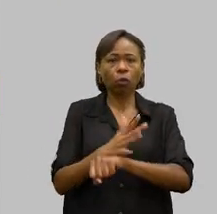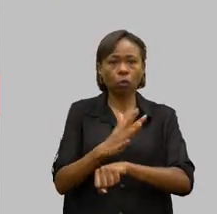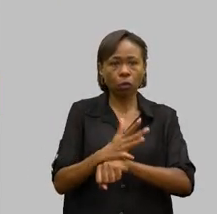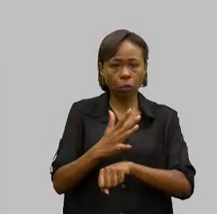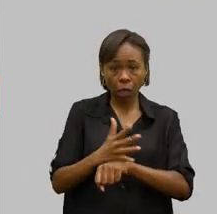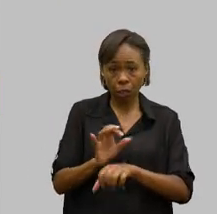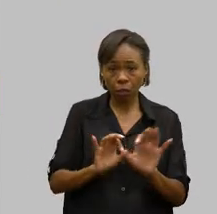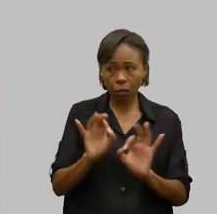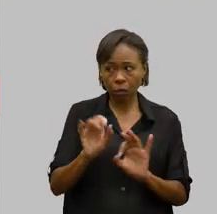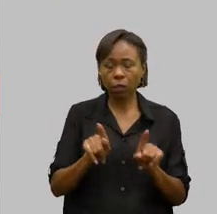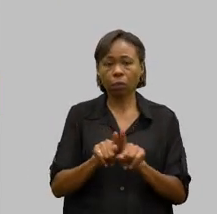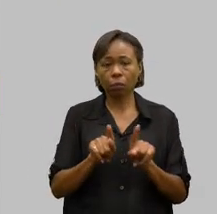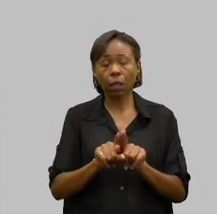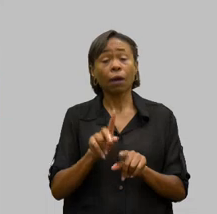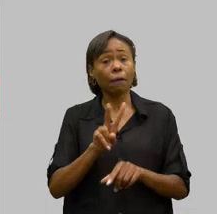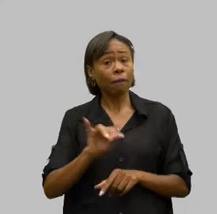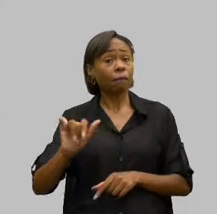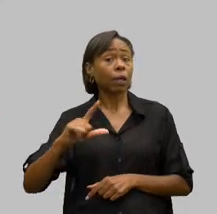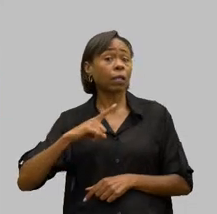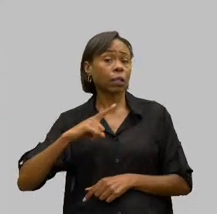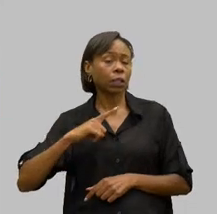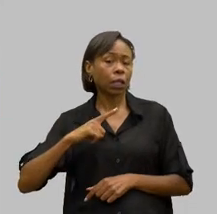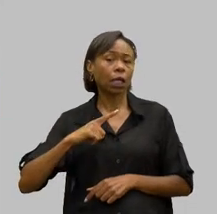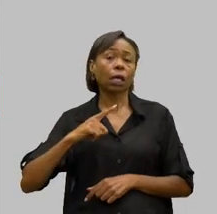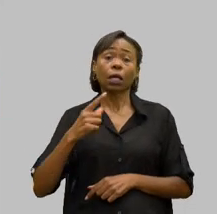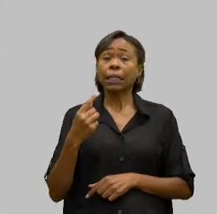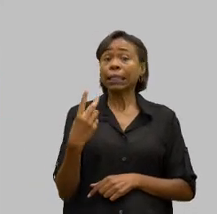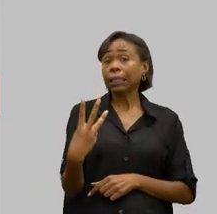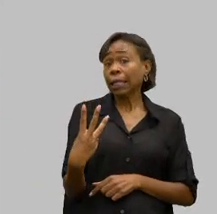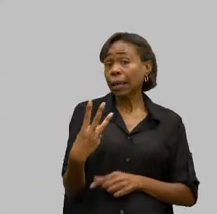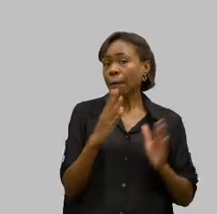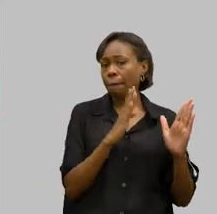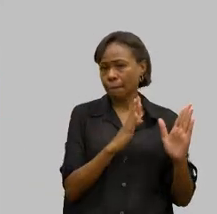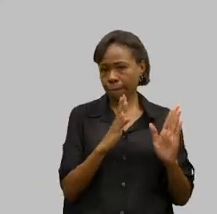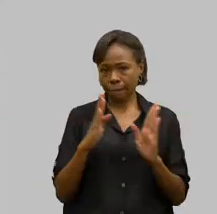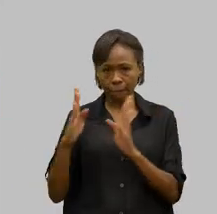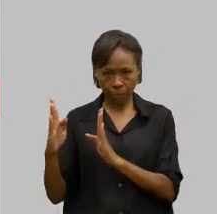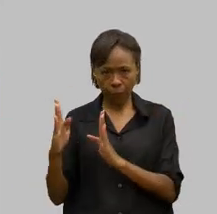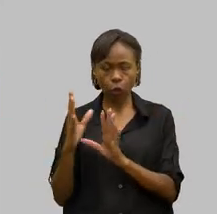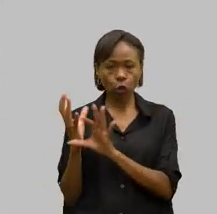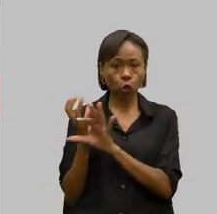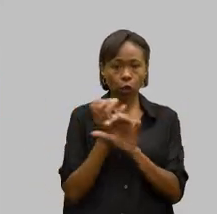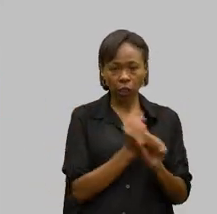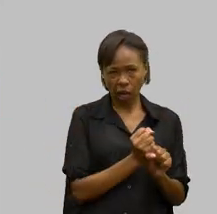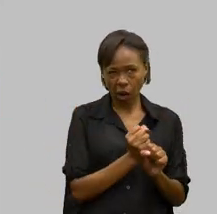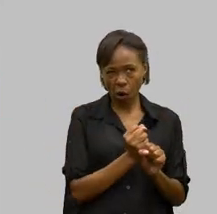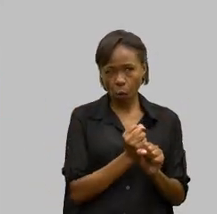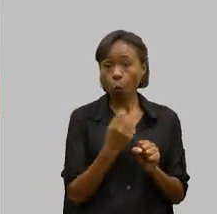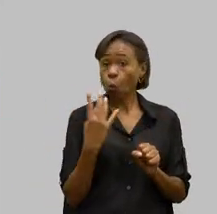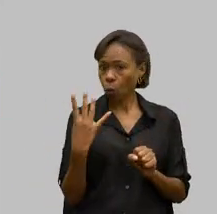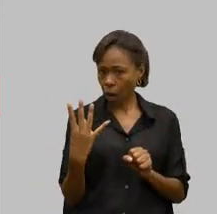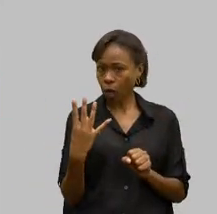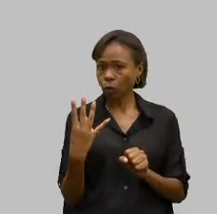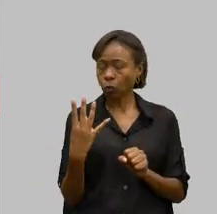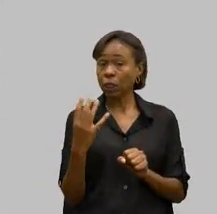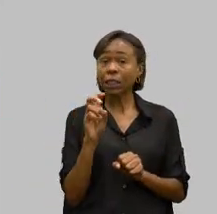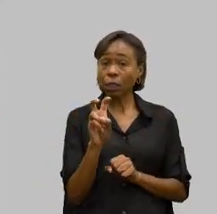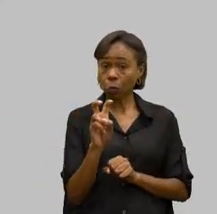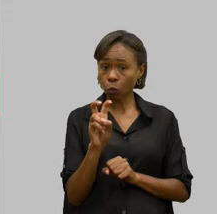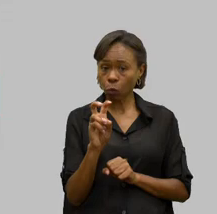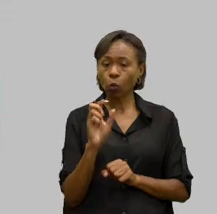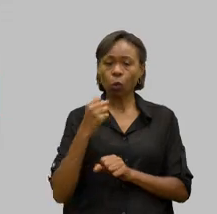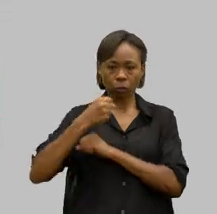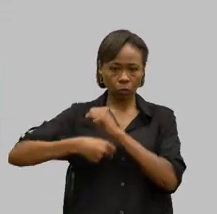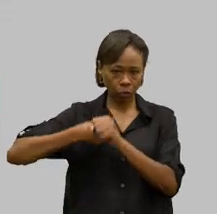disto, nós teremos ainda três momentos que totalizarão quatro durante, cinco durante o ano, mas três